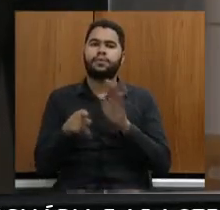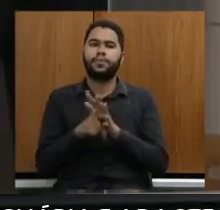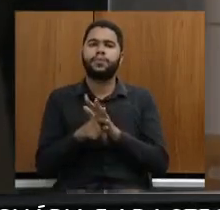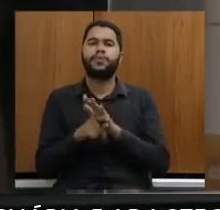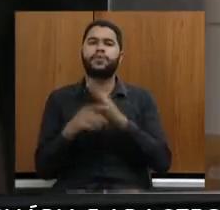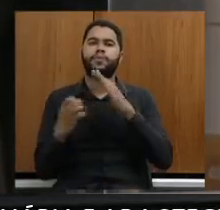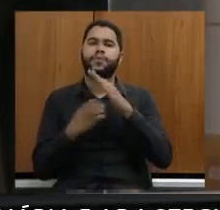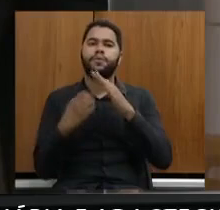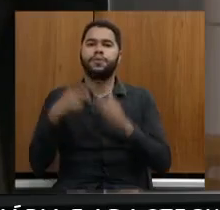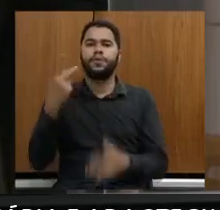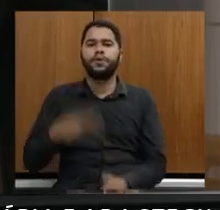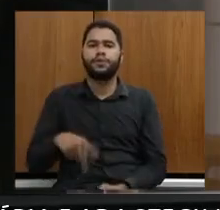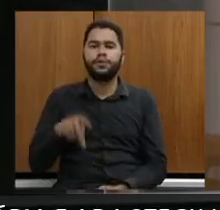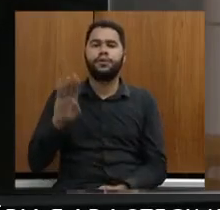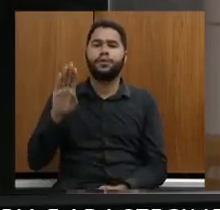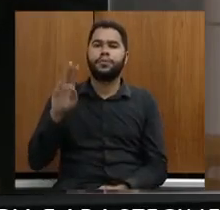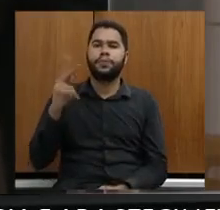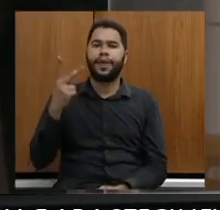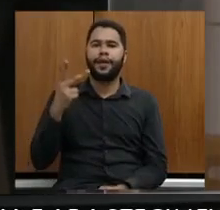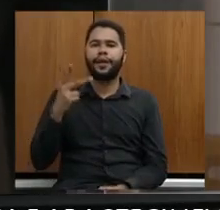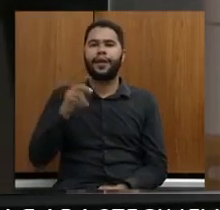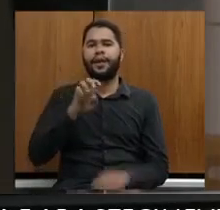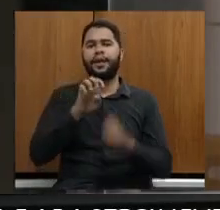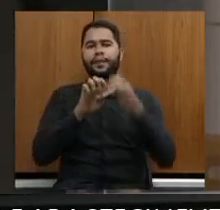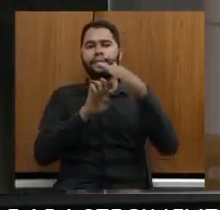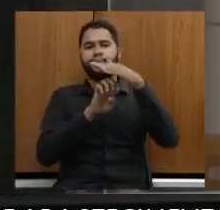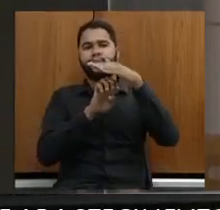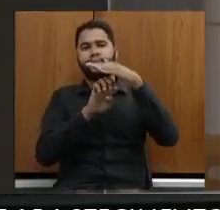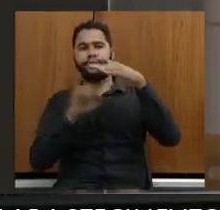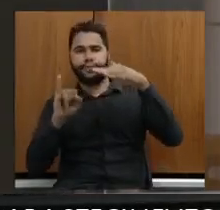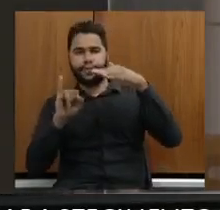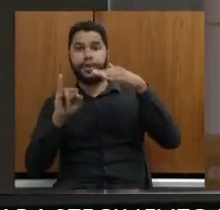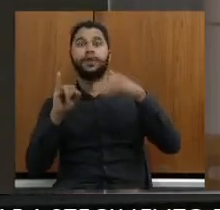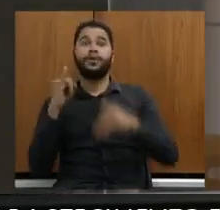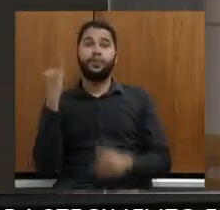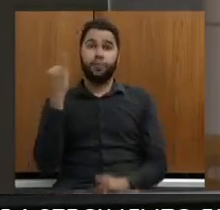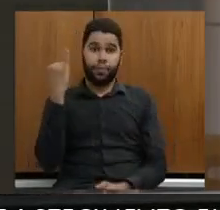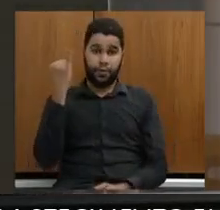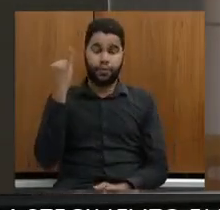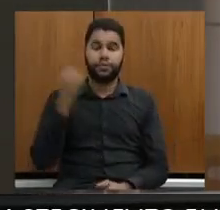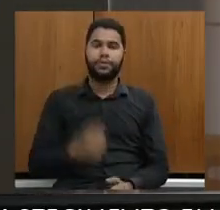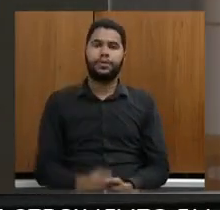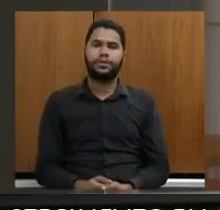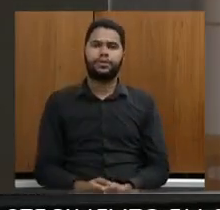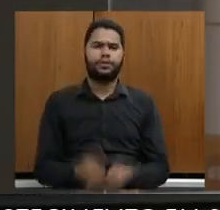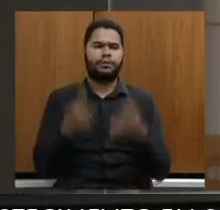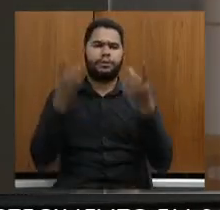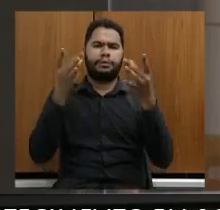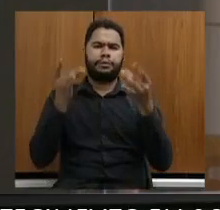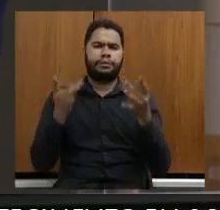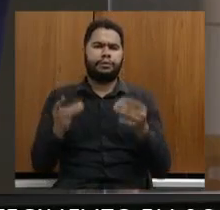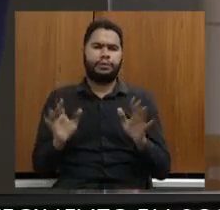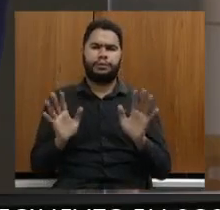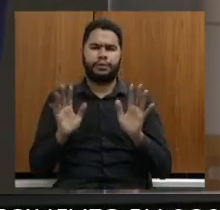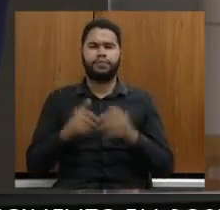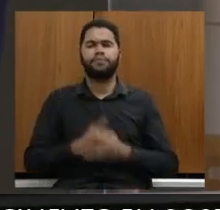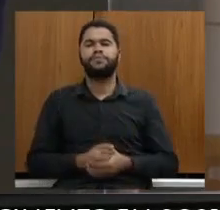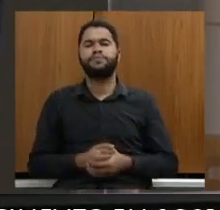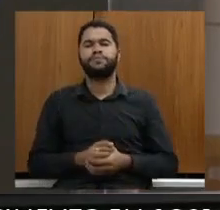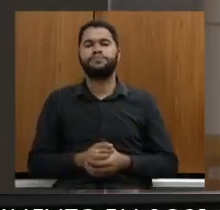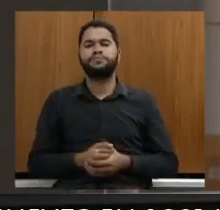empresa aqui em Belo Horizonte uma Startup que vai ser muito importante eu não vou entrar nos detalhes deve ter mais